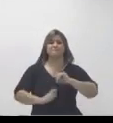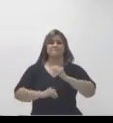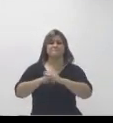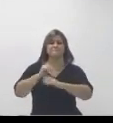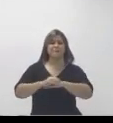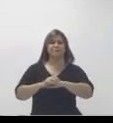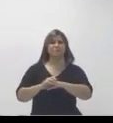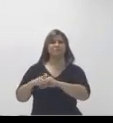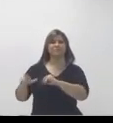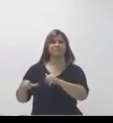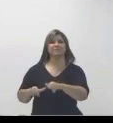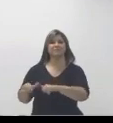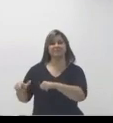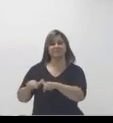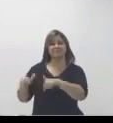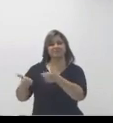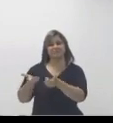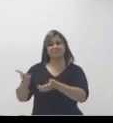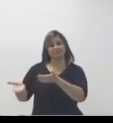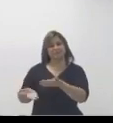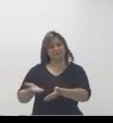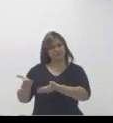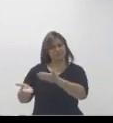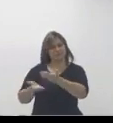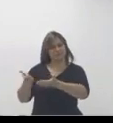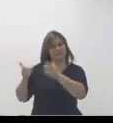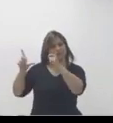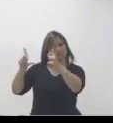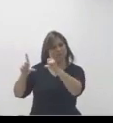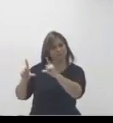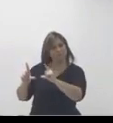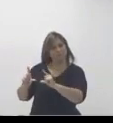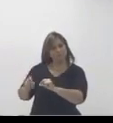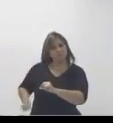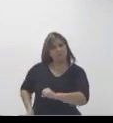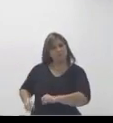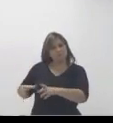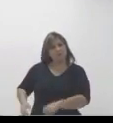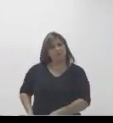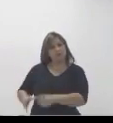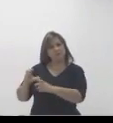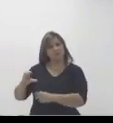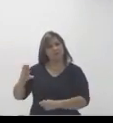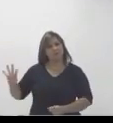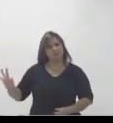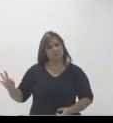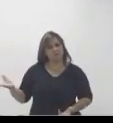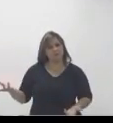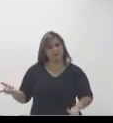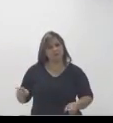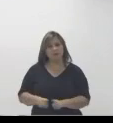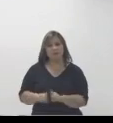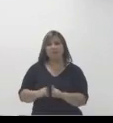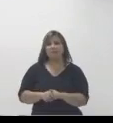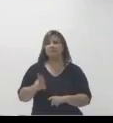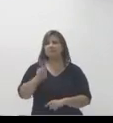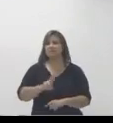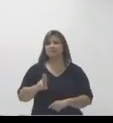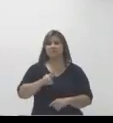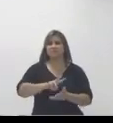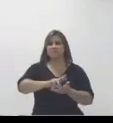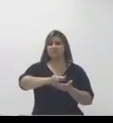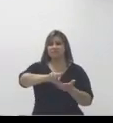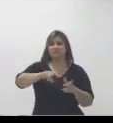dessas pessoas que estão em tratamento para diminuição de custos dessas próprias instituições que inclusive em várias